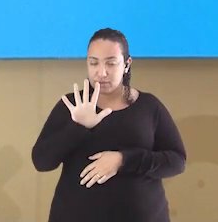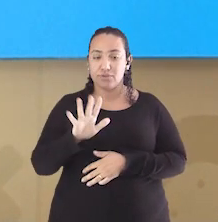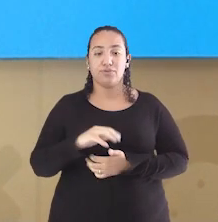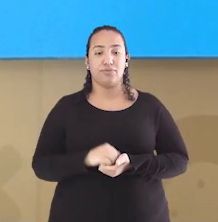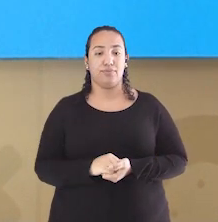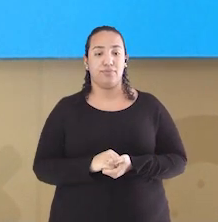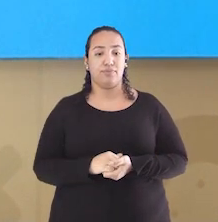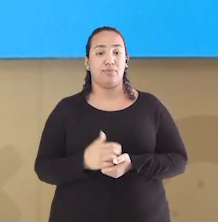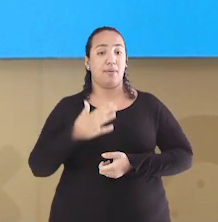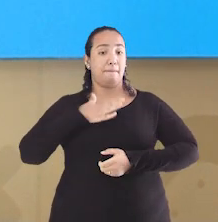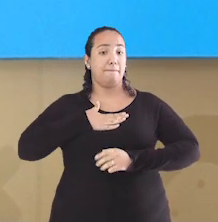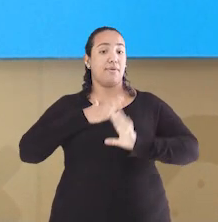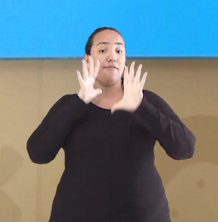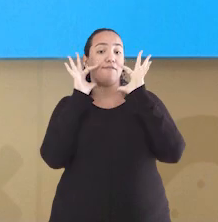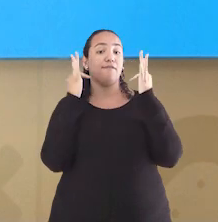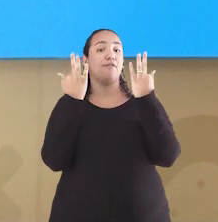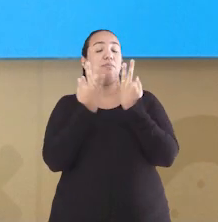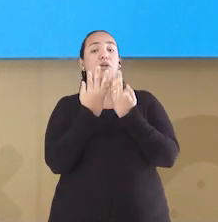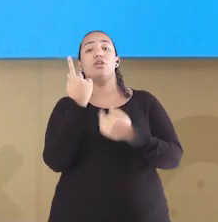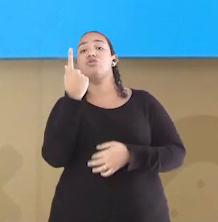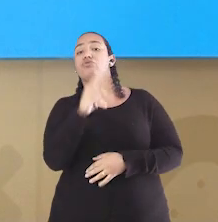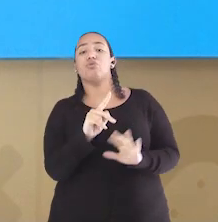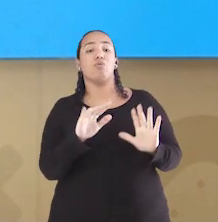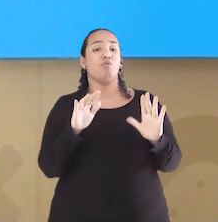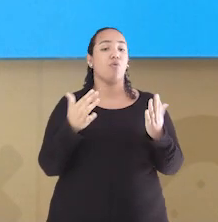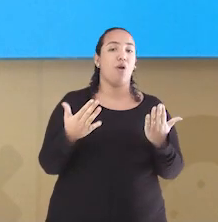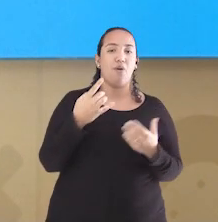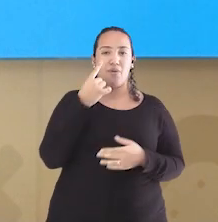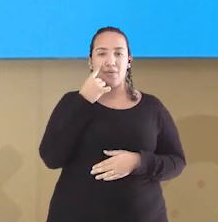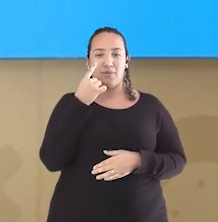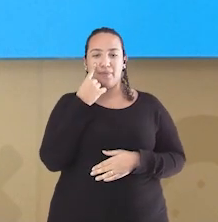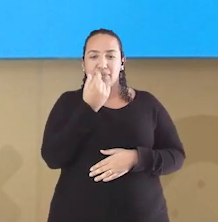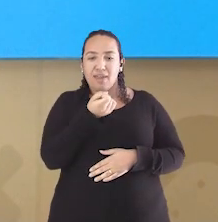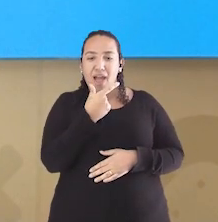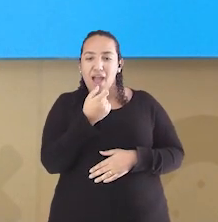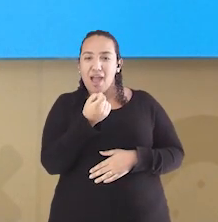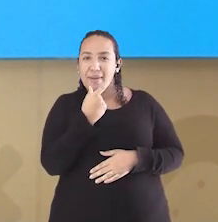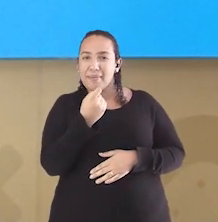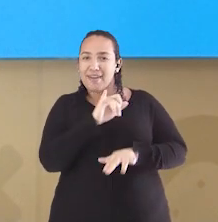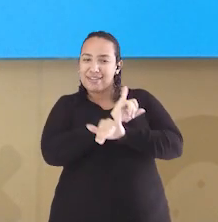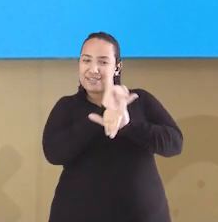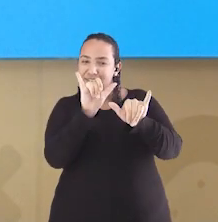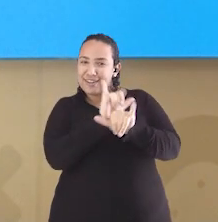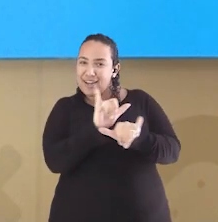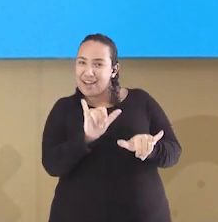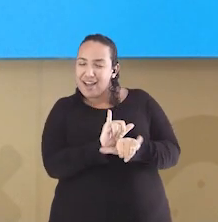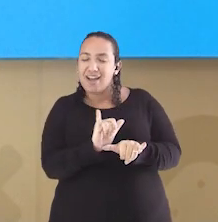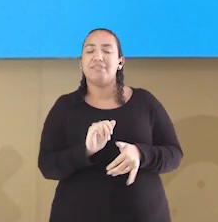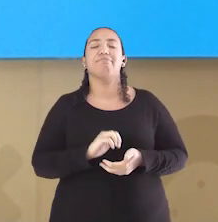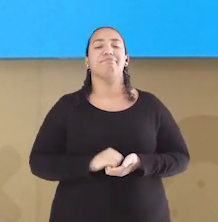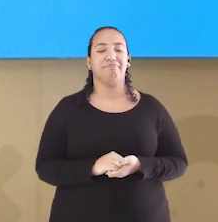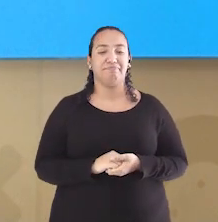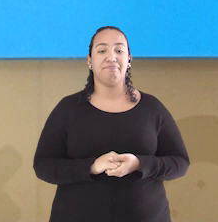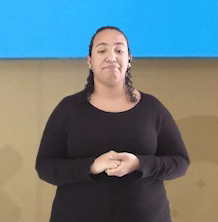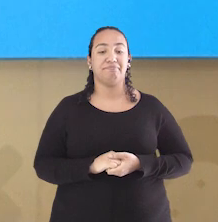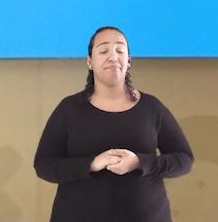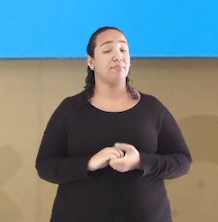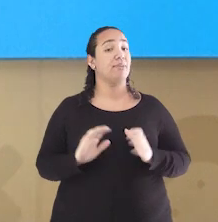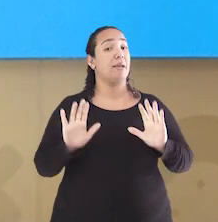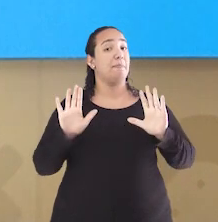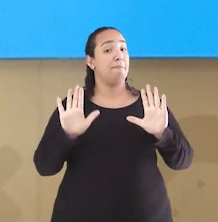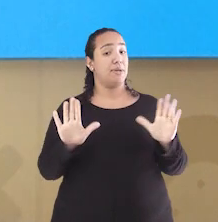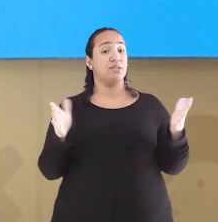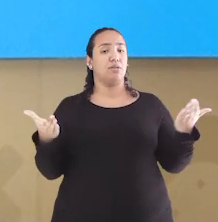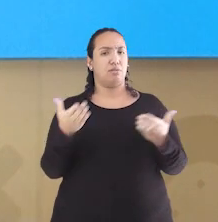propaganda. Essa é a minha família. Qual é a sua? E temos os remedinhos que estão sendo anunciados.